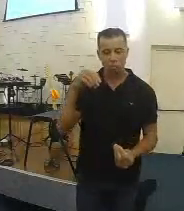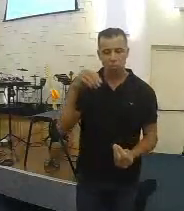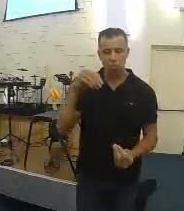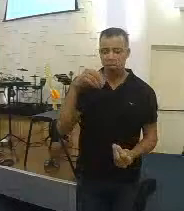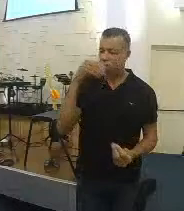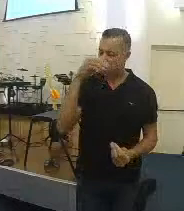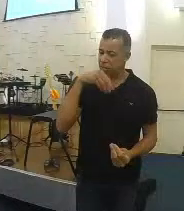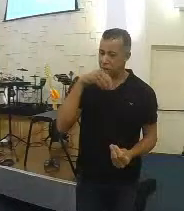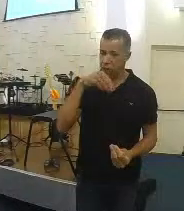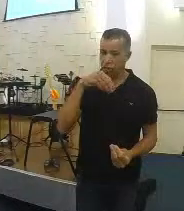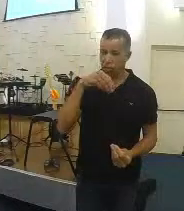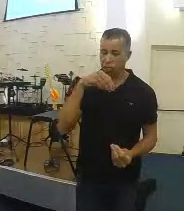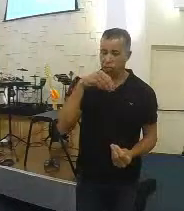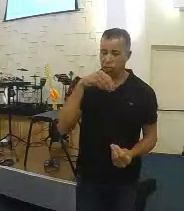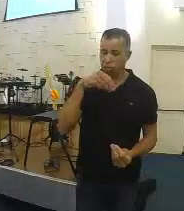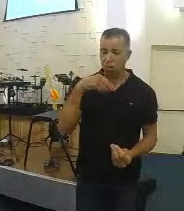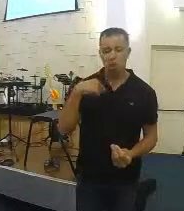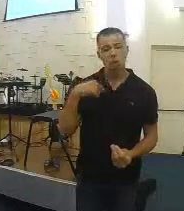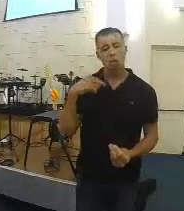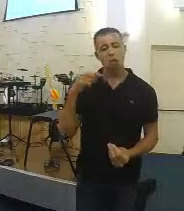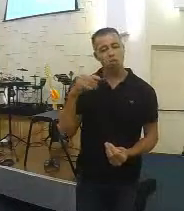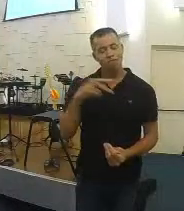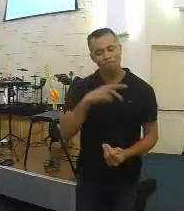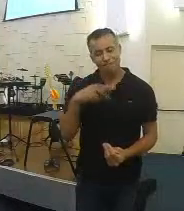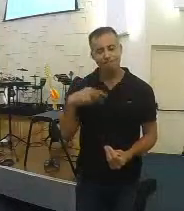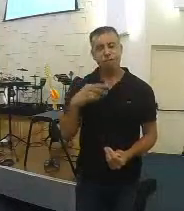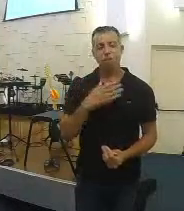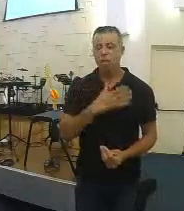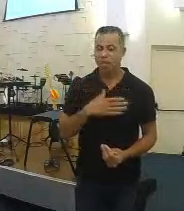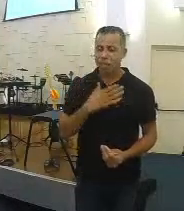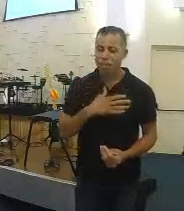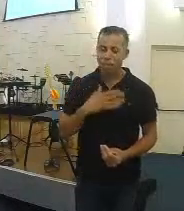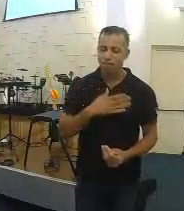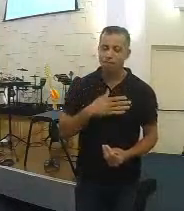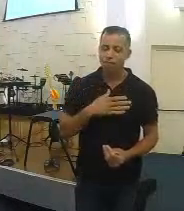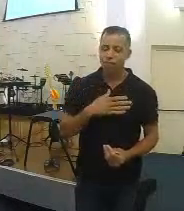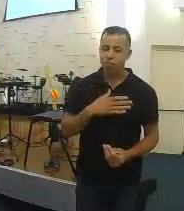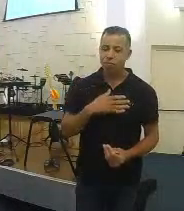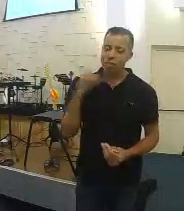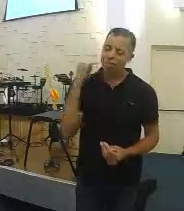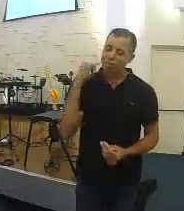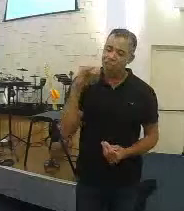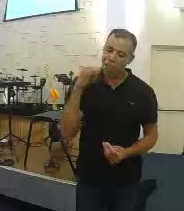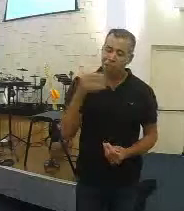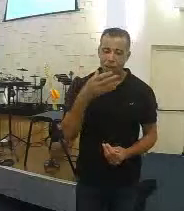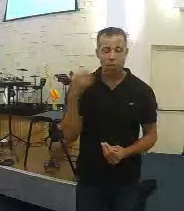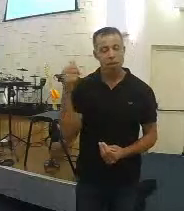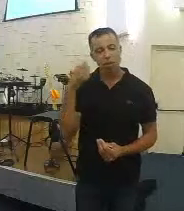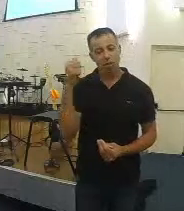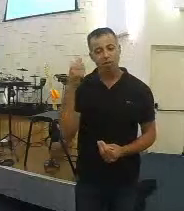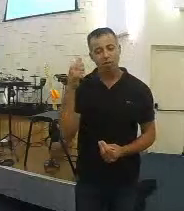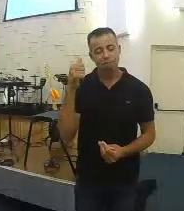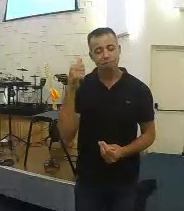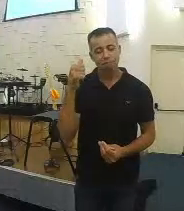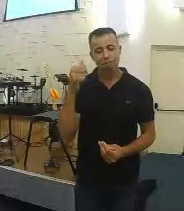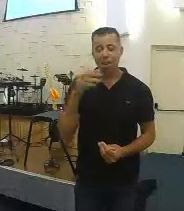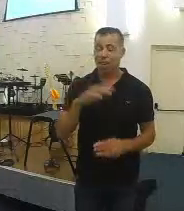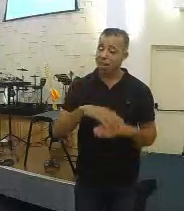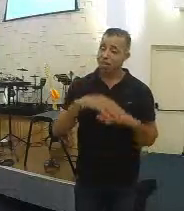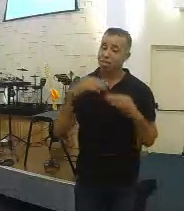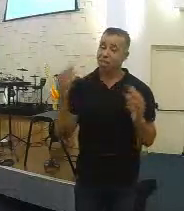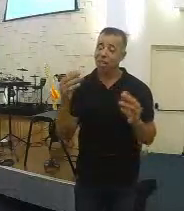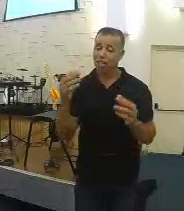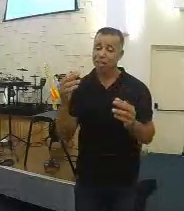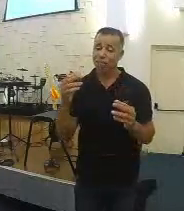trazer notícias melhores aos irmãos, mas eu não os respeitaria enganando vocês e